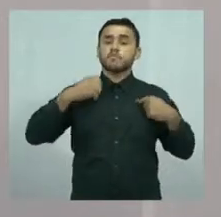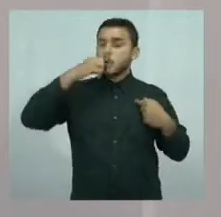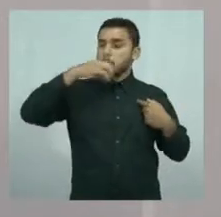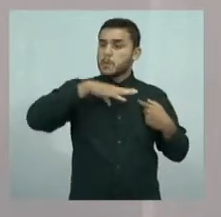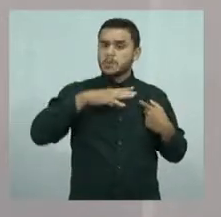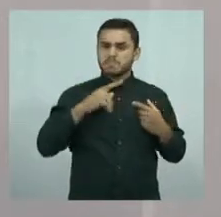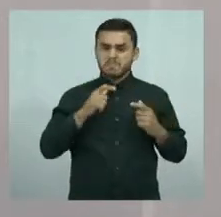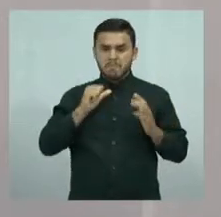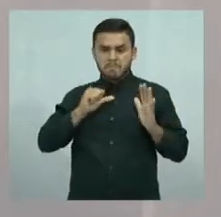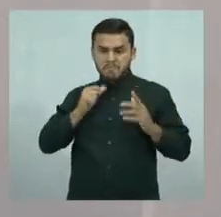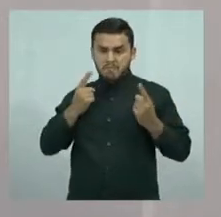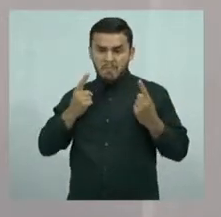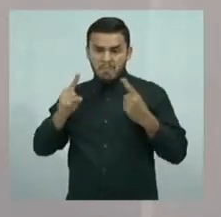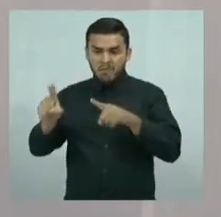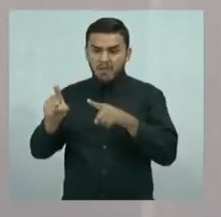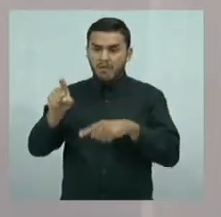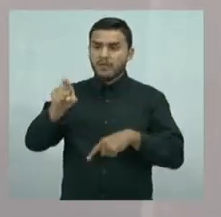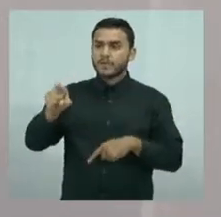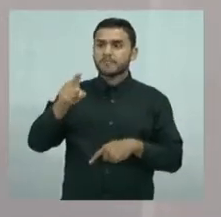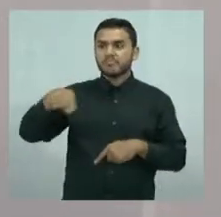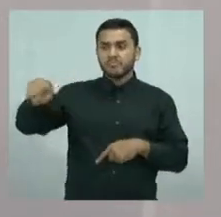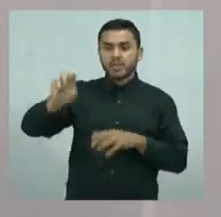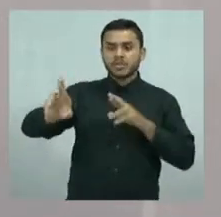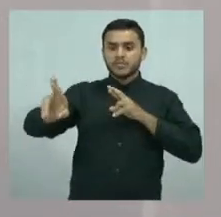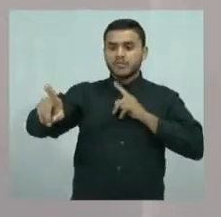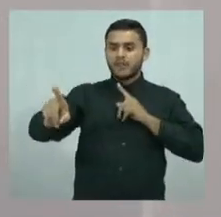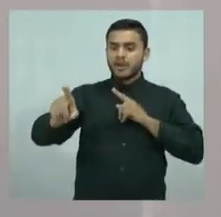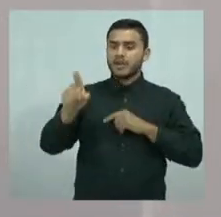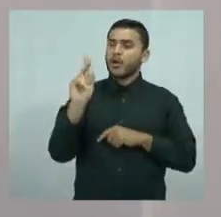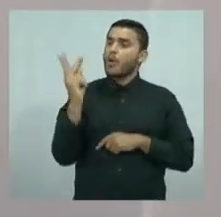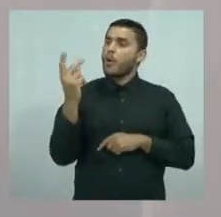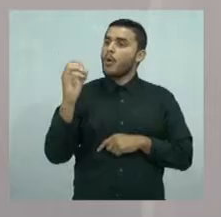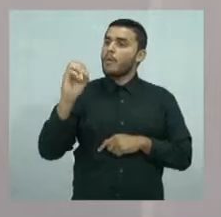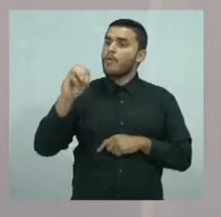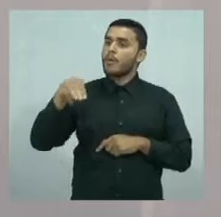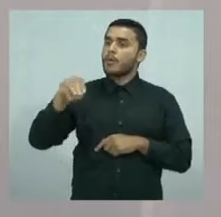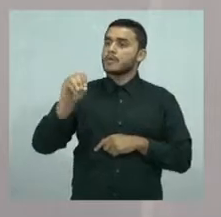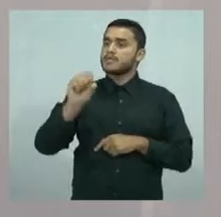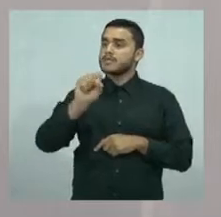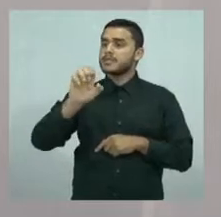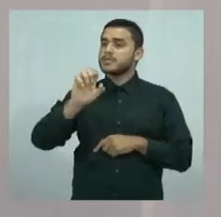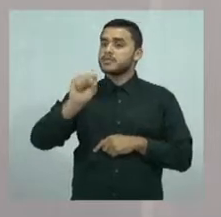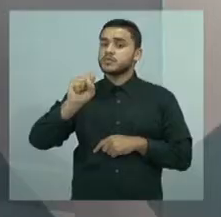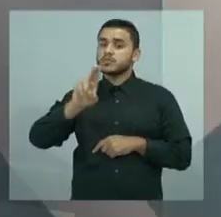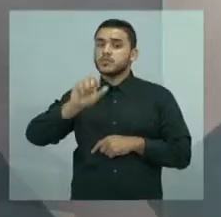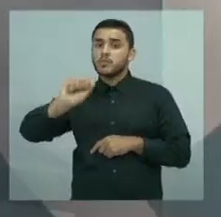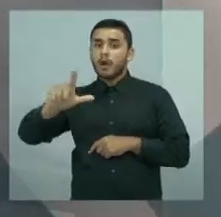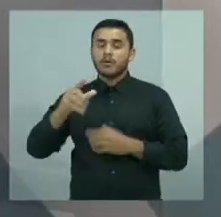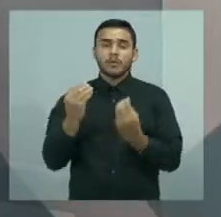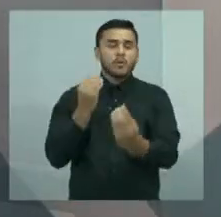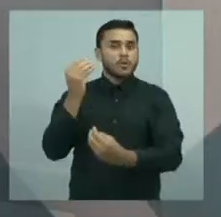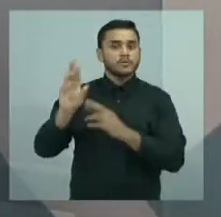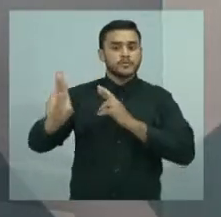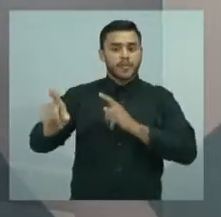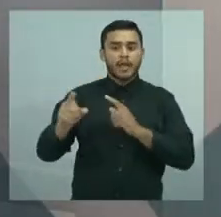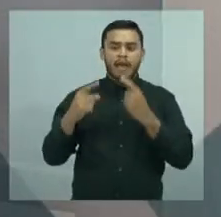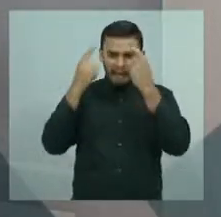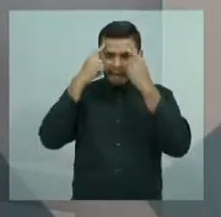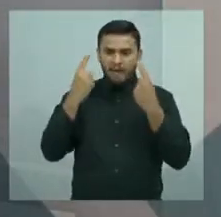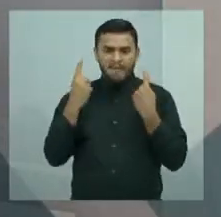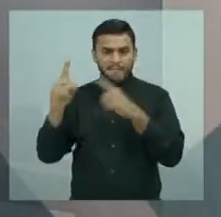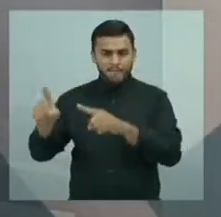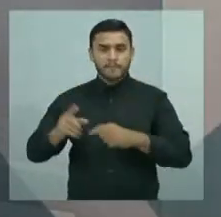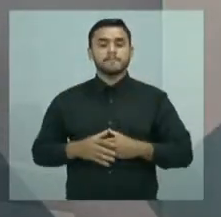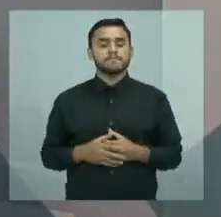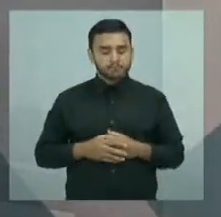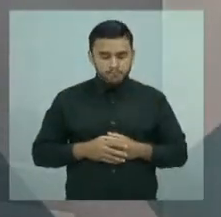crimes contra quem tem a orientação sexual distinta da nossa. Muito bem, uma excelente audiência